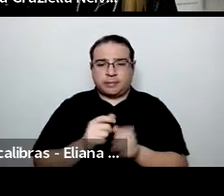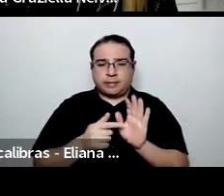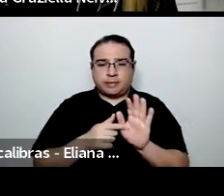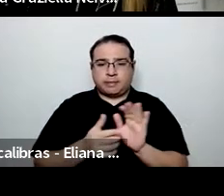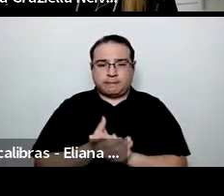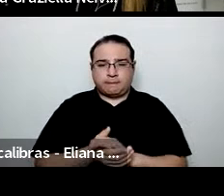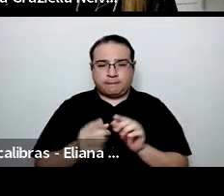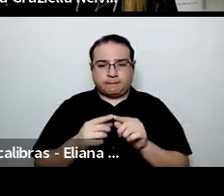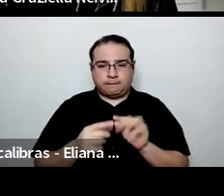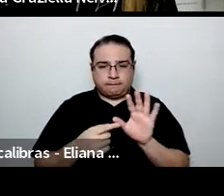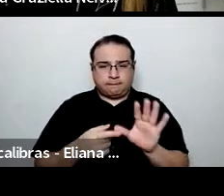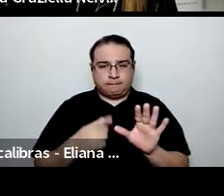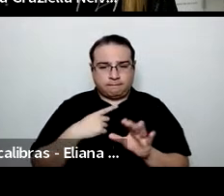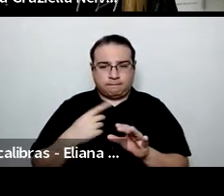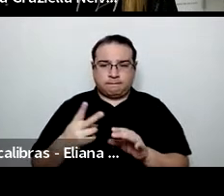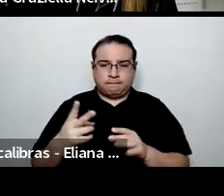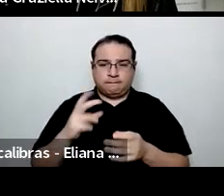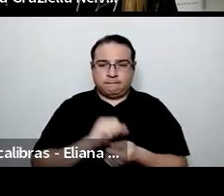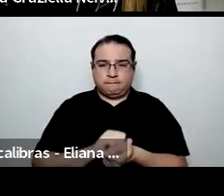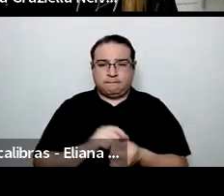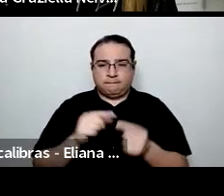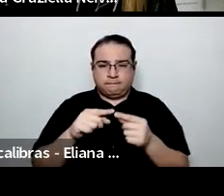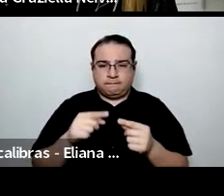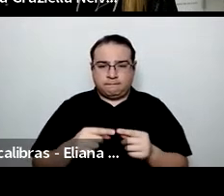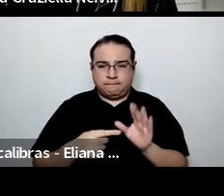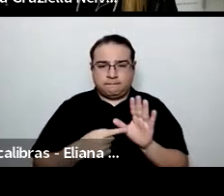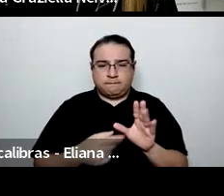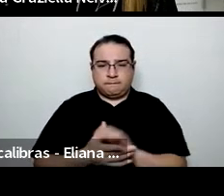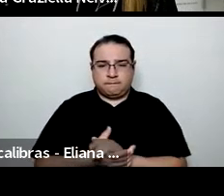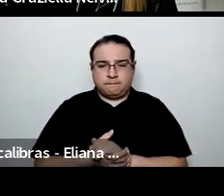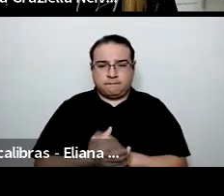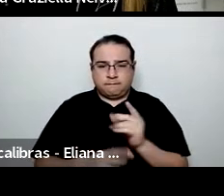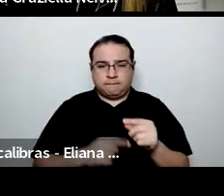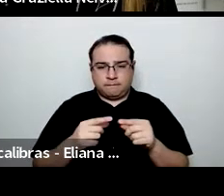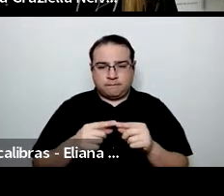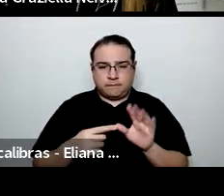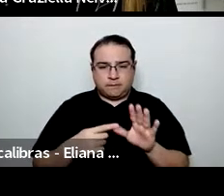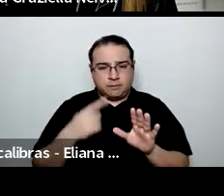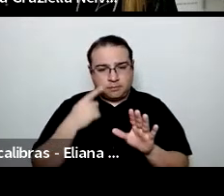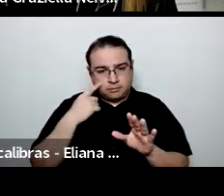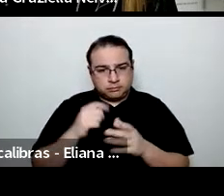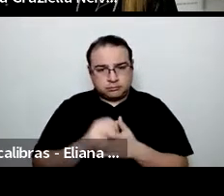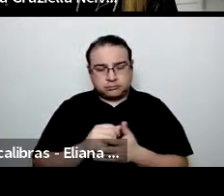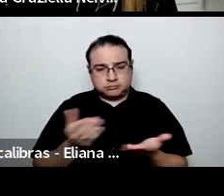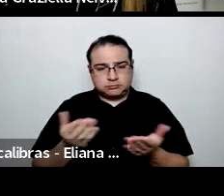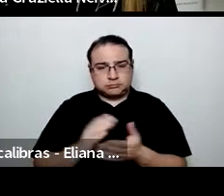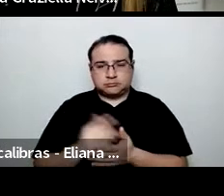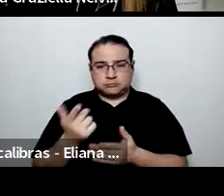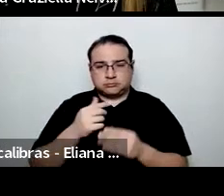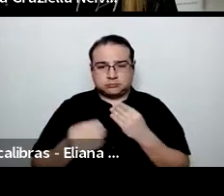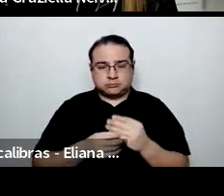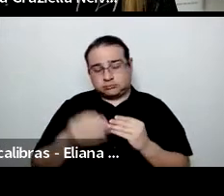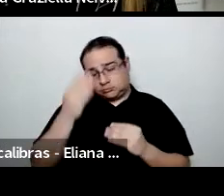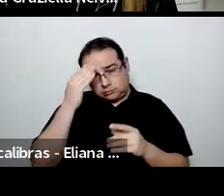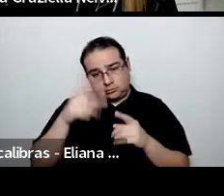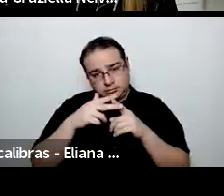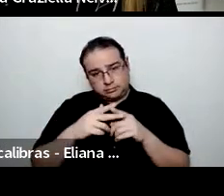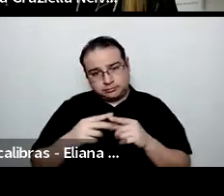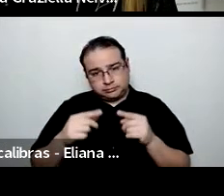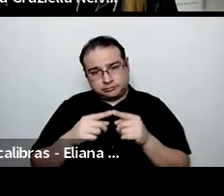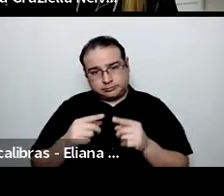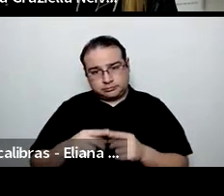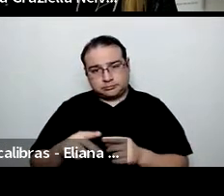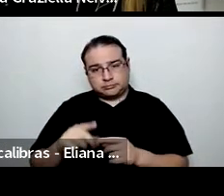quanto à devolução desses valores aí não é objeto de recurso não foi determinado na distância não havendo como se reformar em